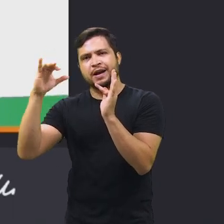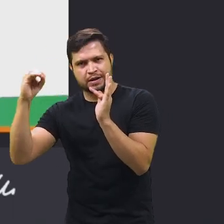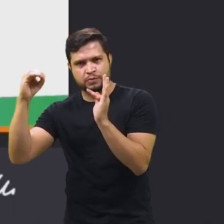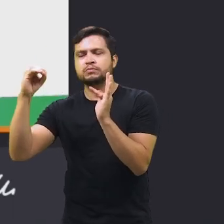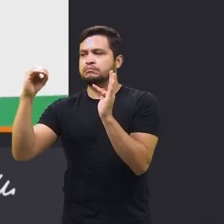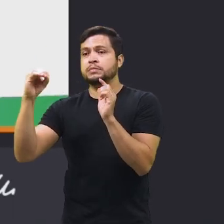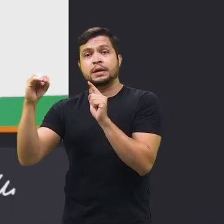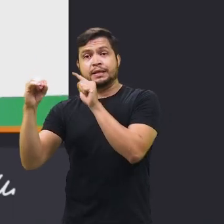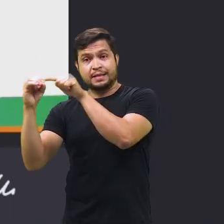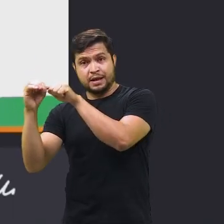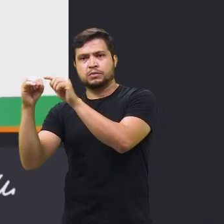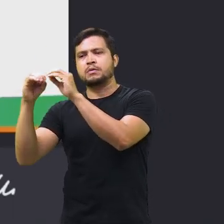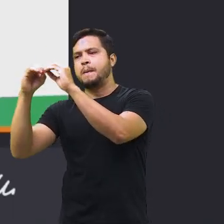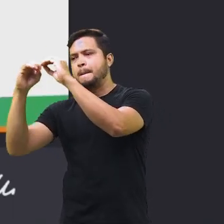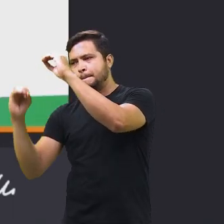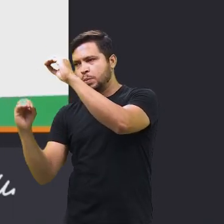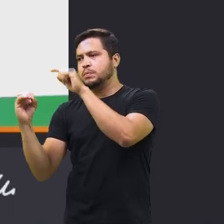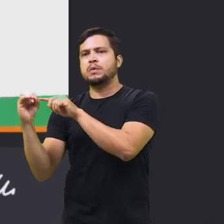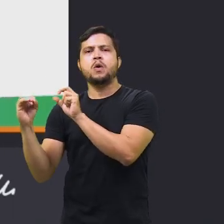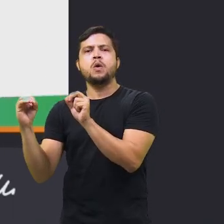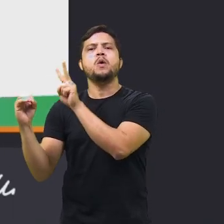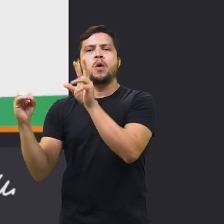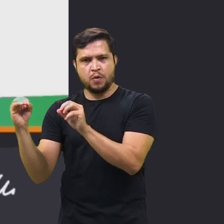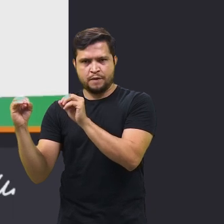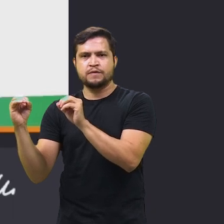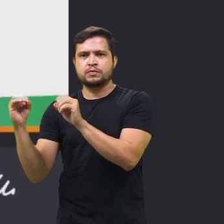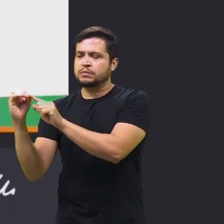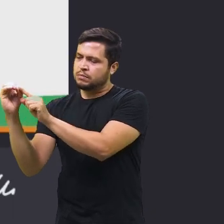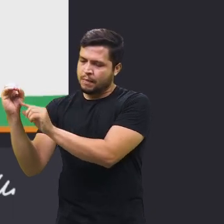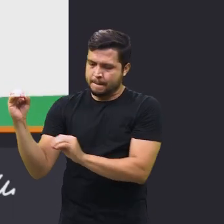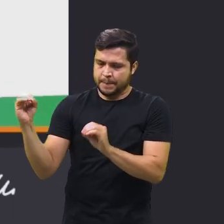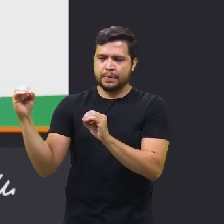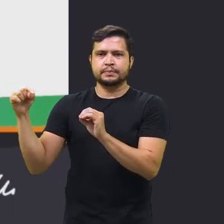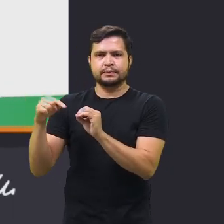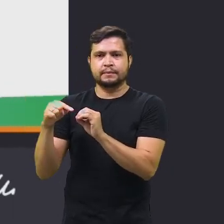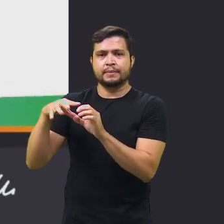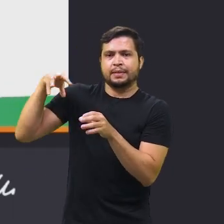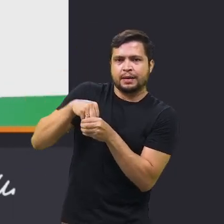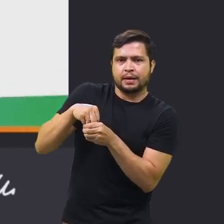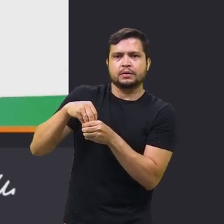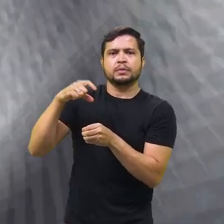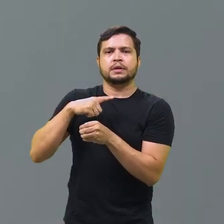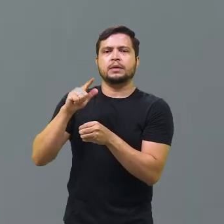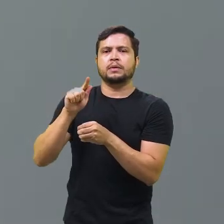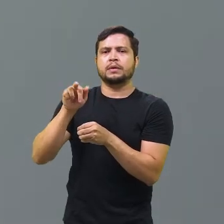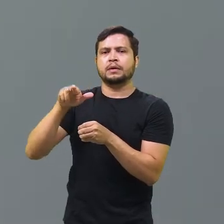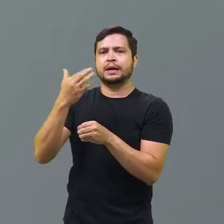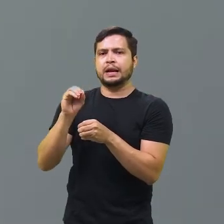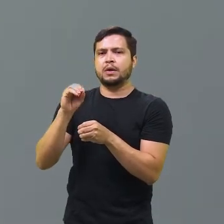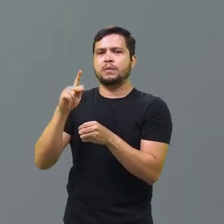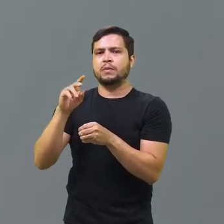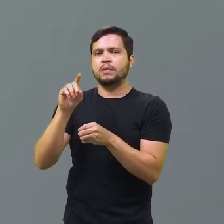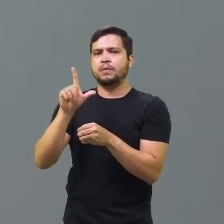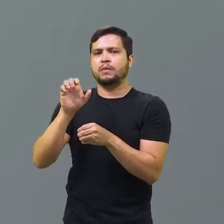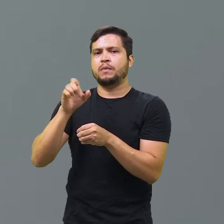né, as osferas aqui dentro. E aqui nessa parte externa eu tenho as anteras. No interior delas estão o grão de pólen. Então